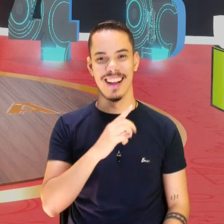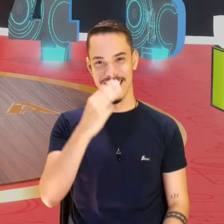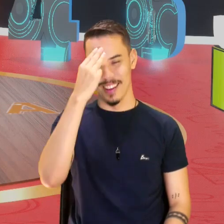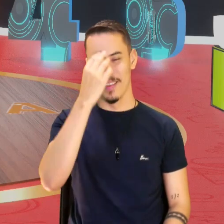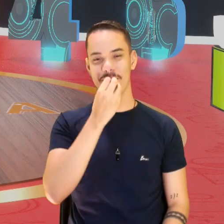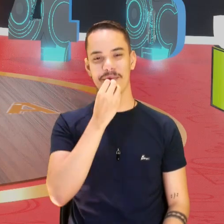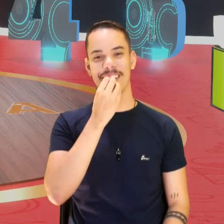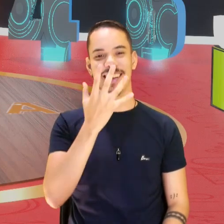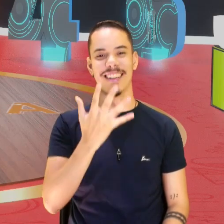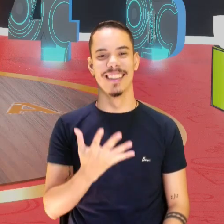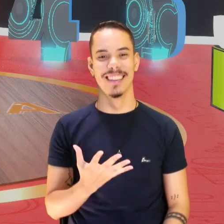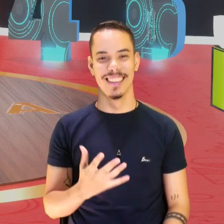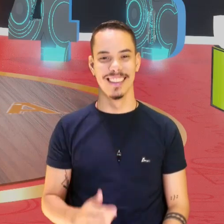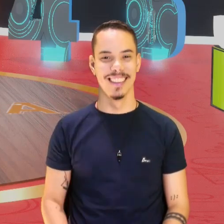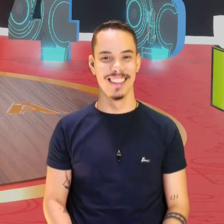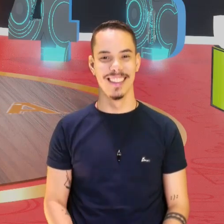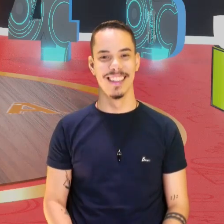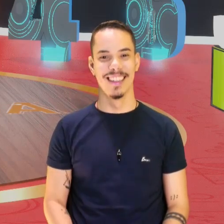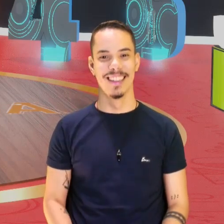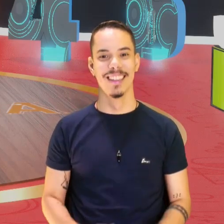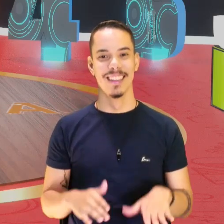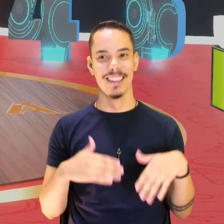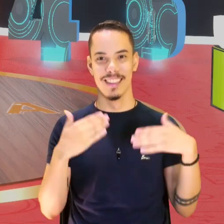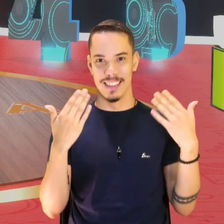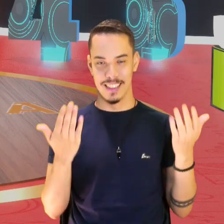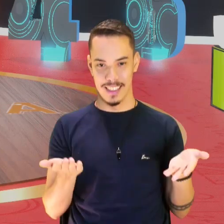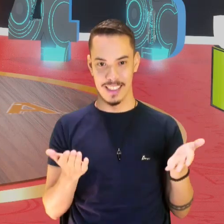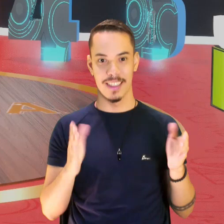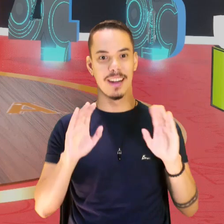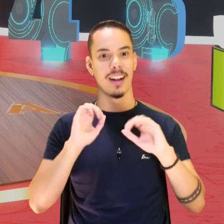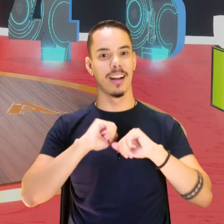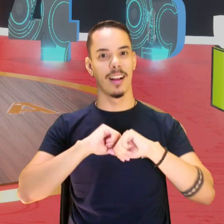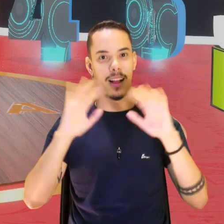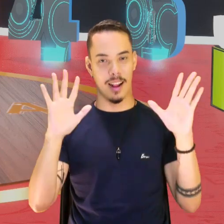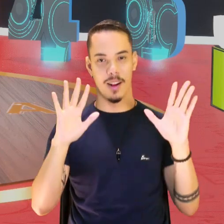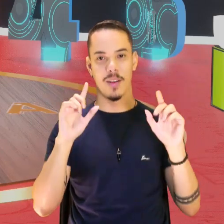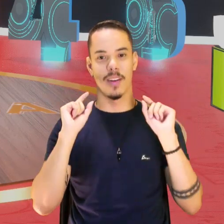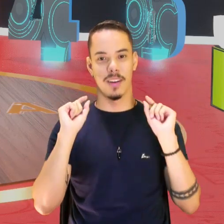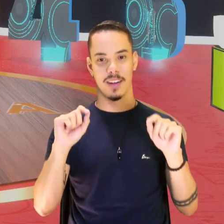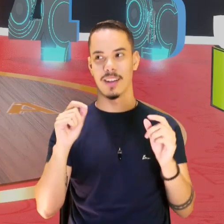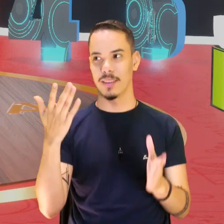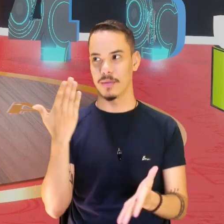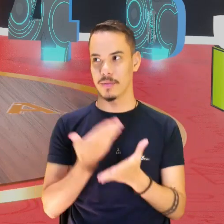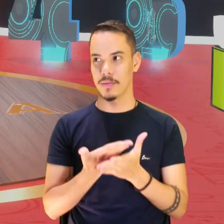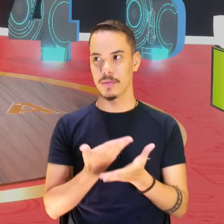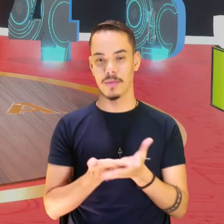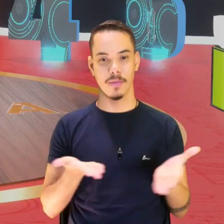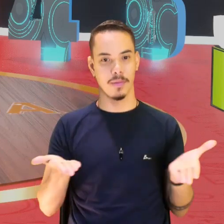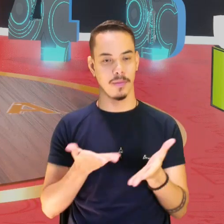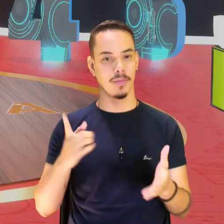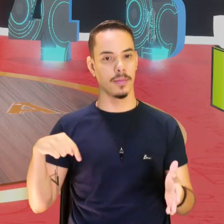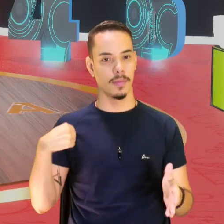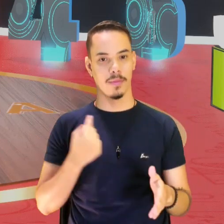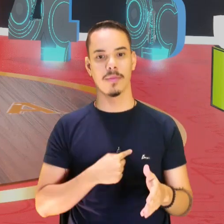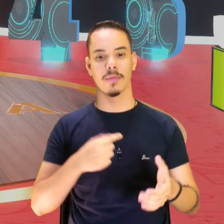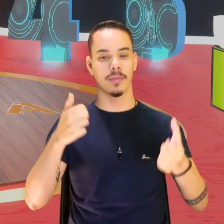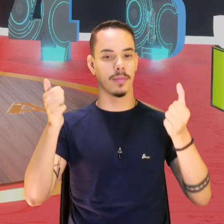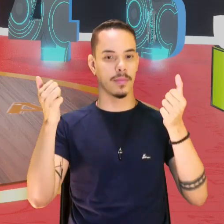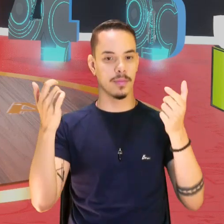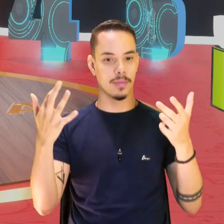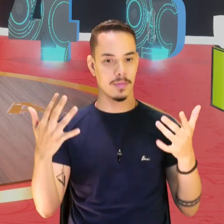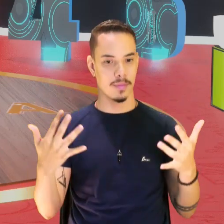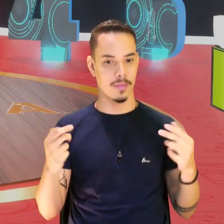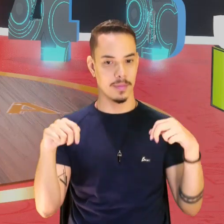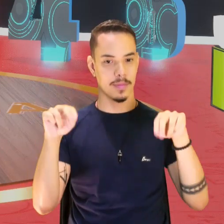me lembro. E aí? Então, claro que na aula de hoje é que a gente vai aí transcorrer esses assuntos de uma